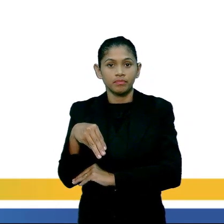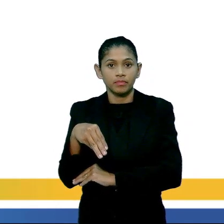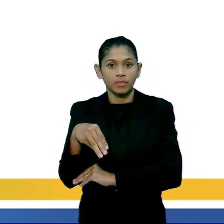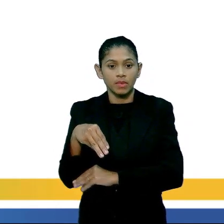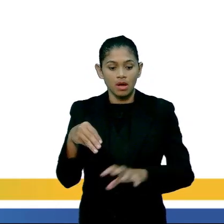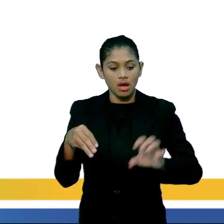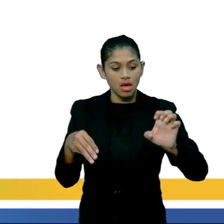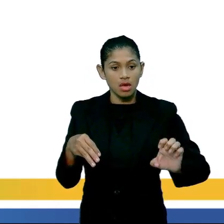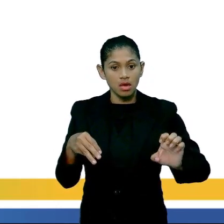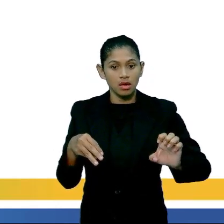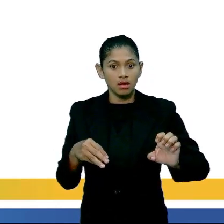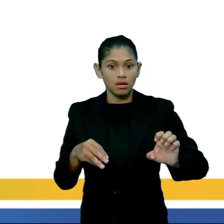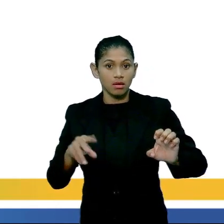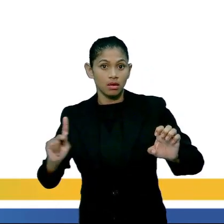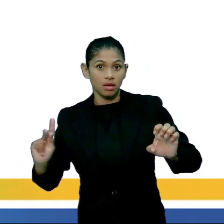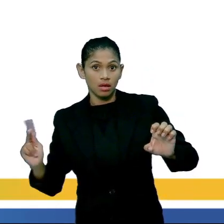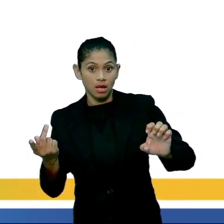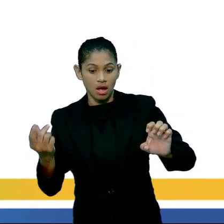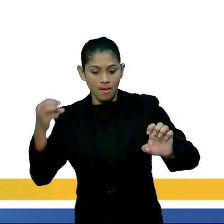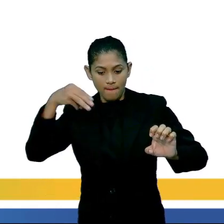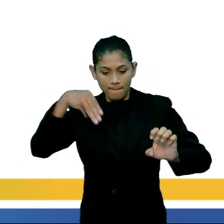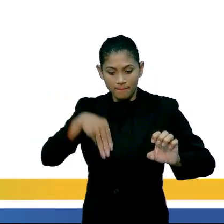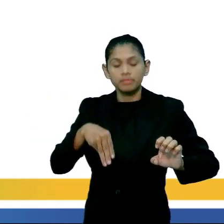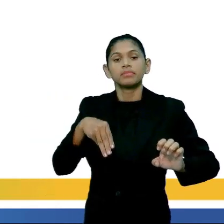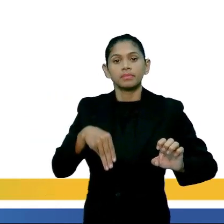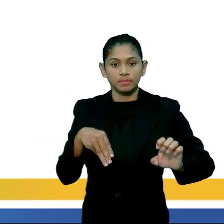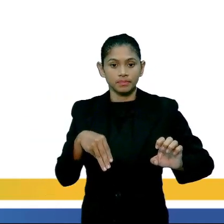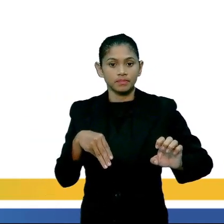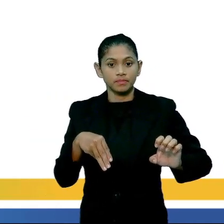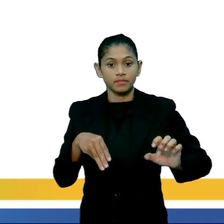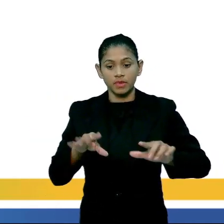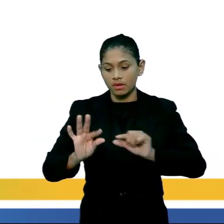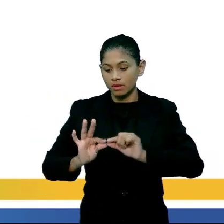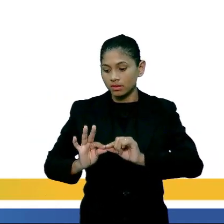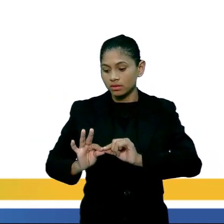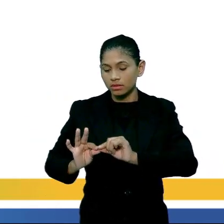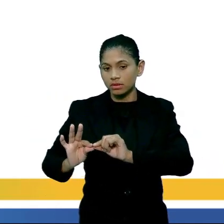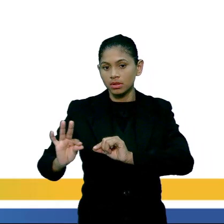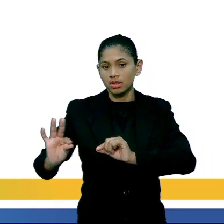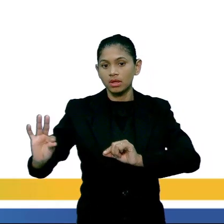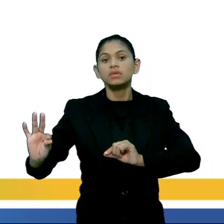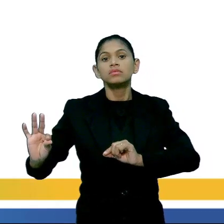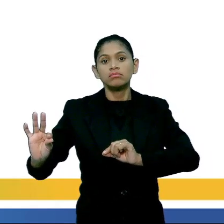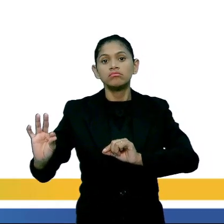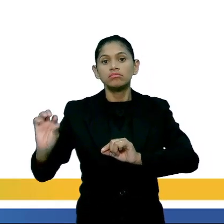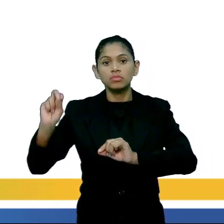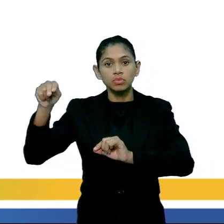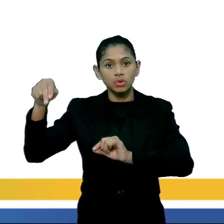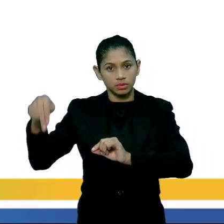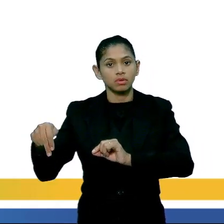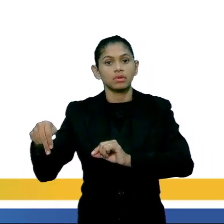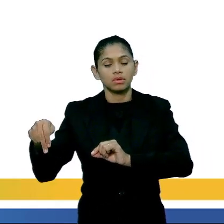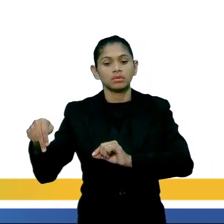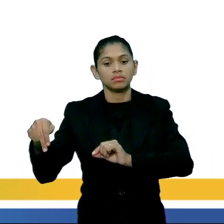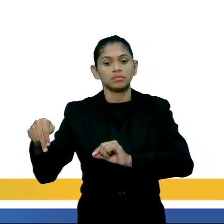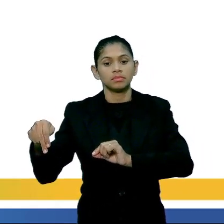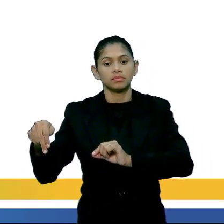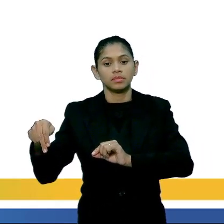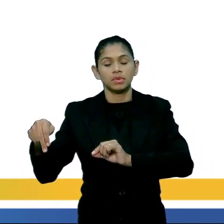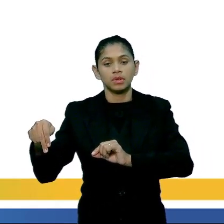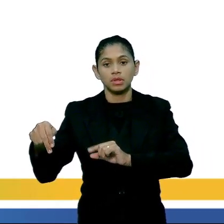EH, e foi até o ponto N, que está aqui na aresta GH,